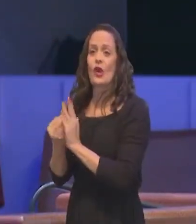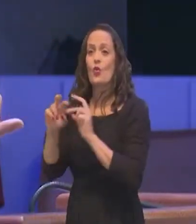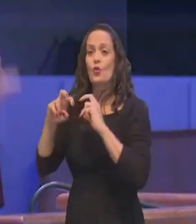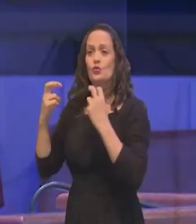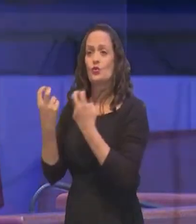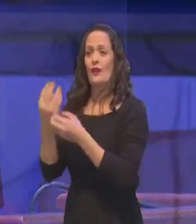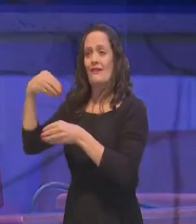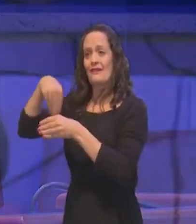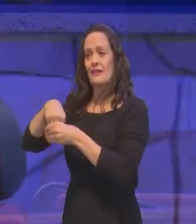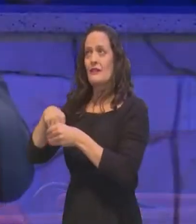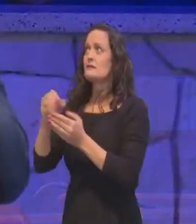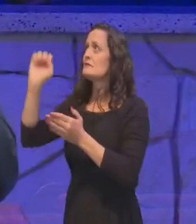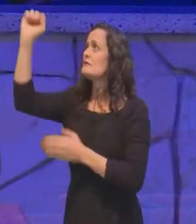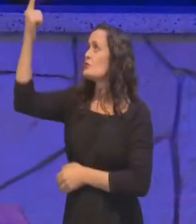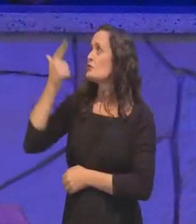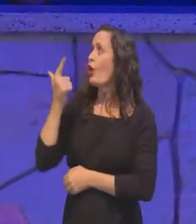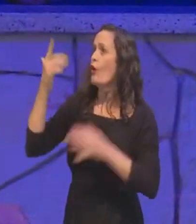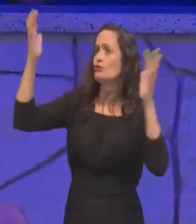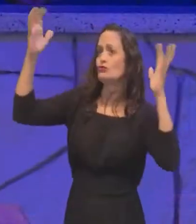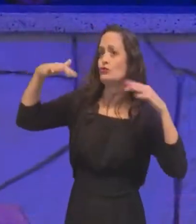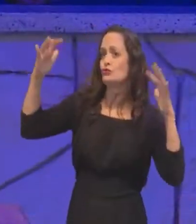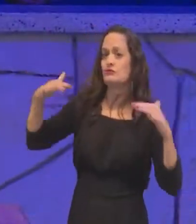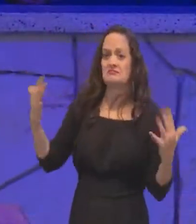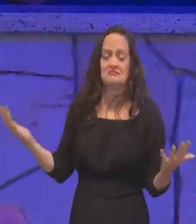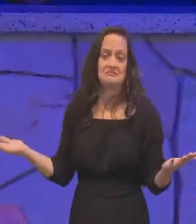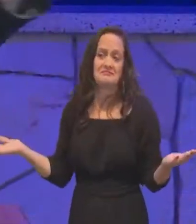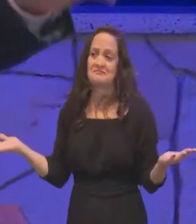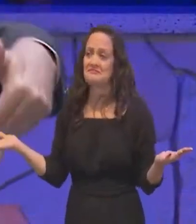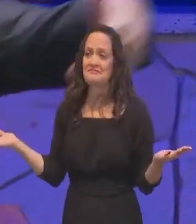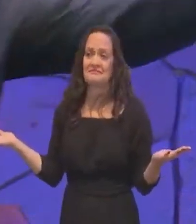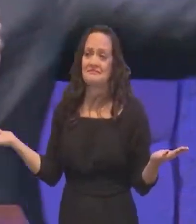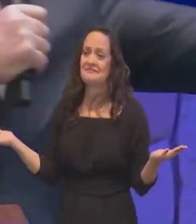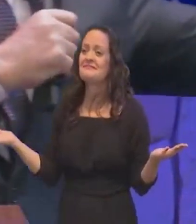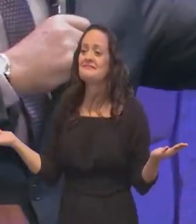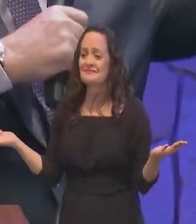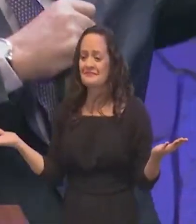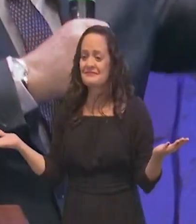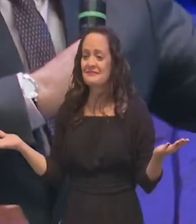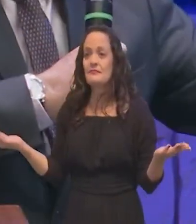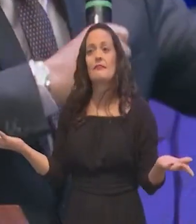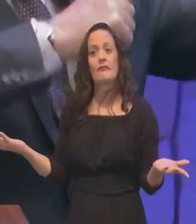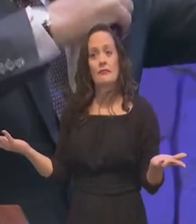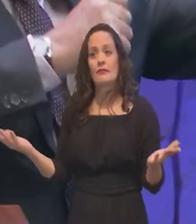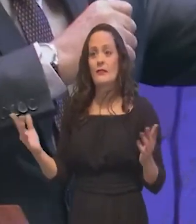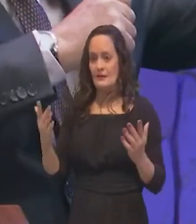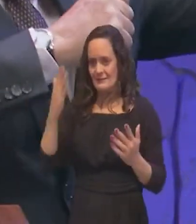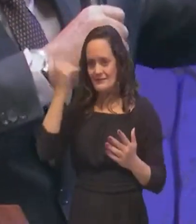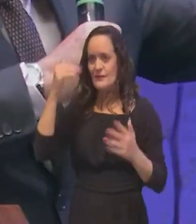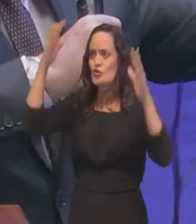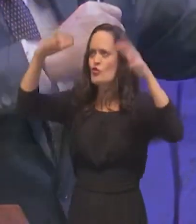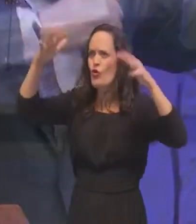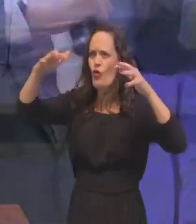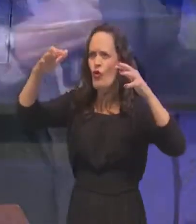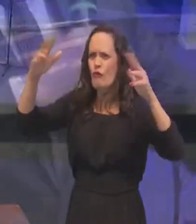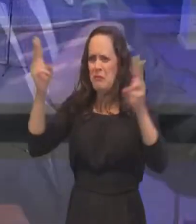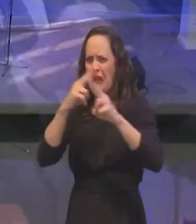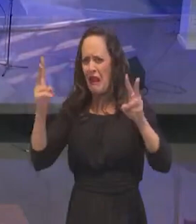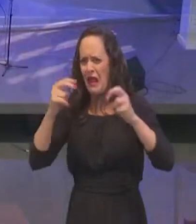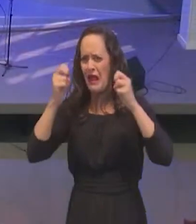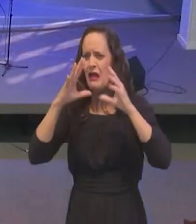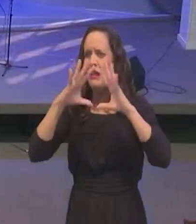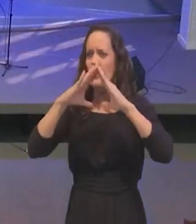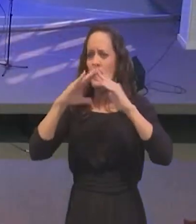Igrejas no sol, igrejas na chuva, igrejas que a água levou, o templo, o prédio, o tijolo, a